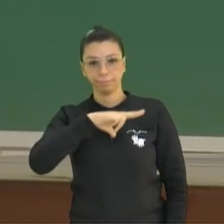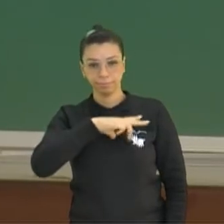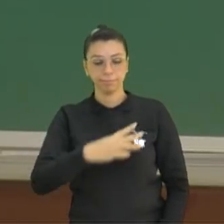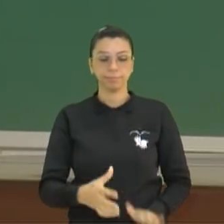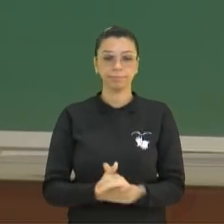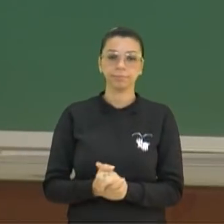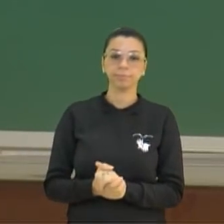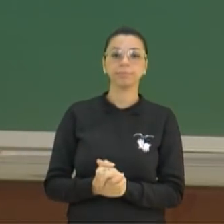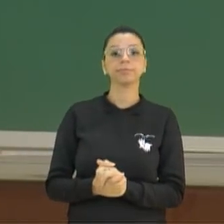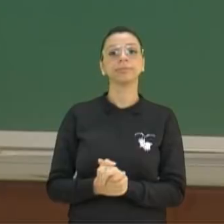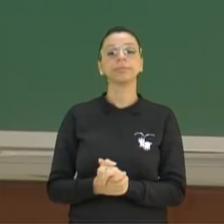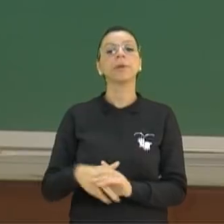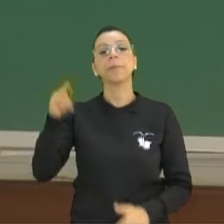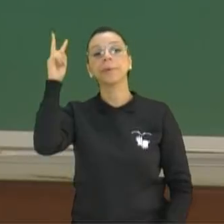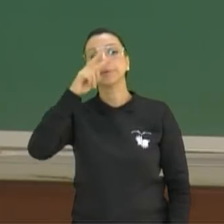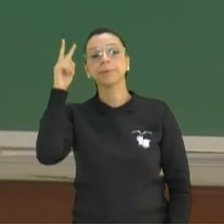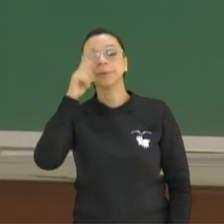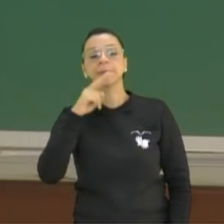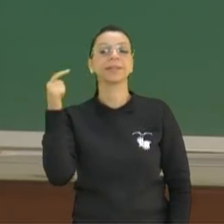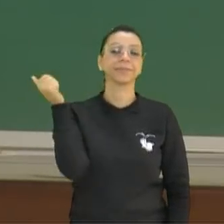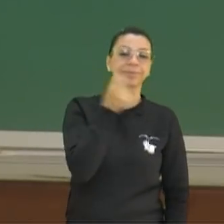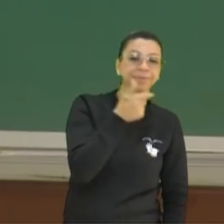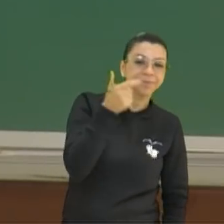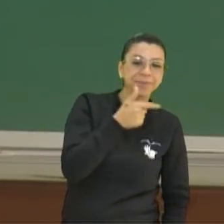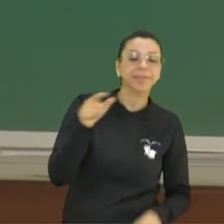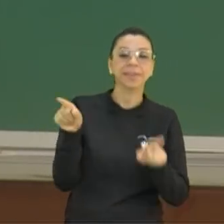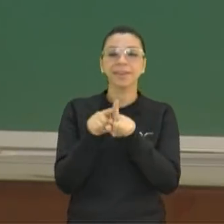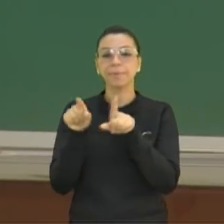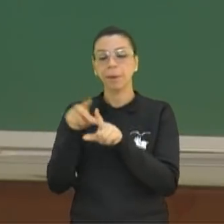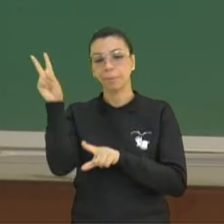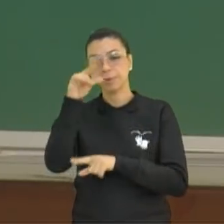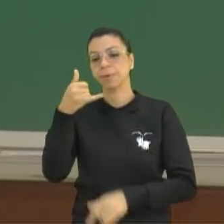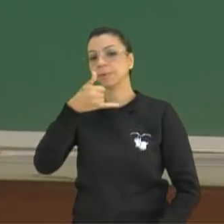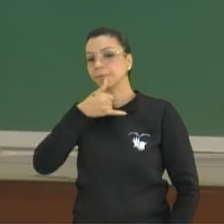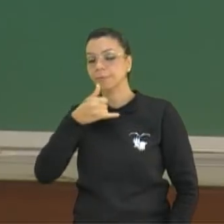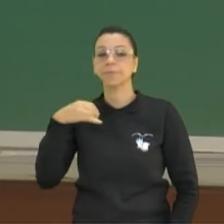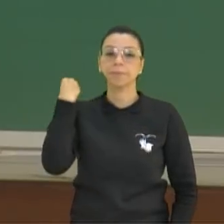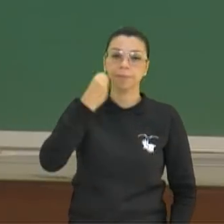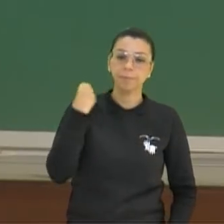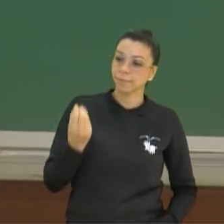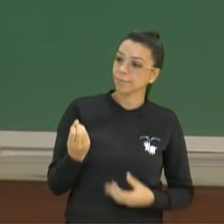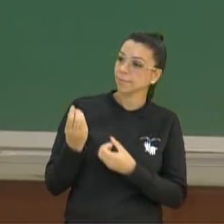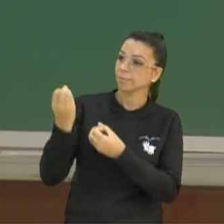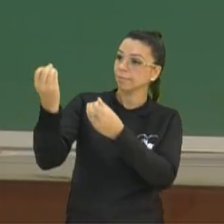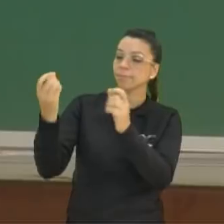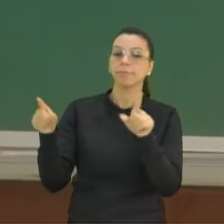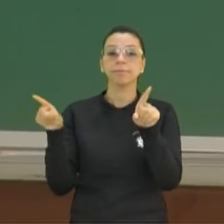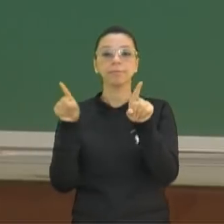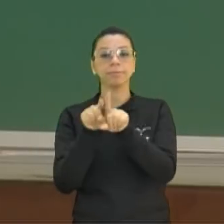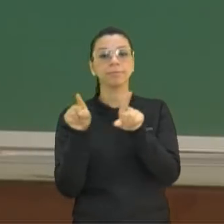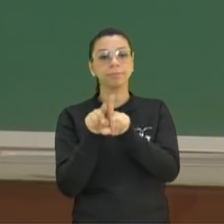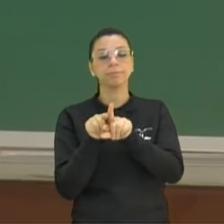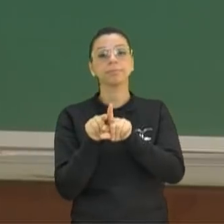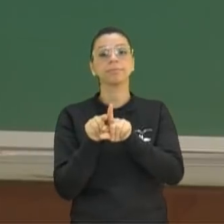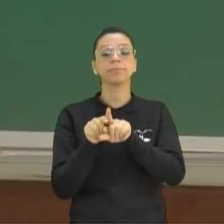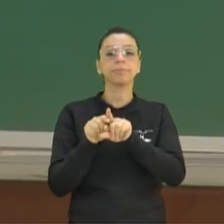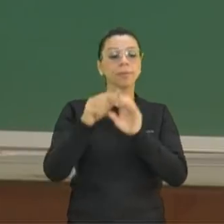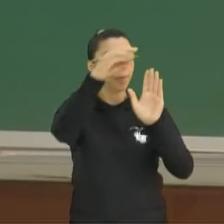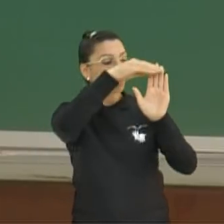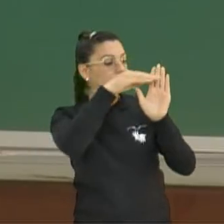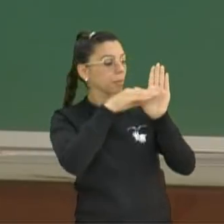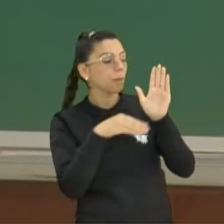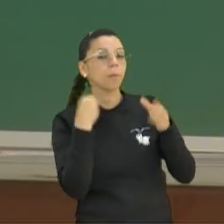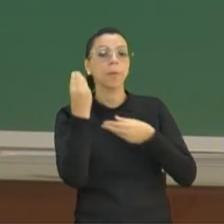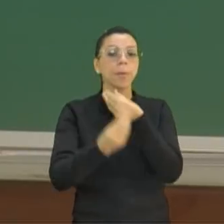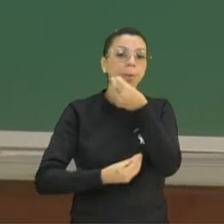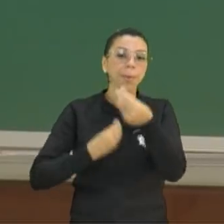pessoais. Contamos uma história engraçada, uma história triste, uma experiência de viagem, montamos um esquema de como fazer